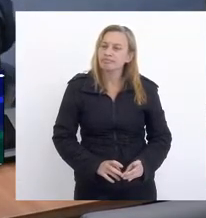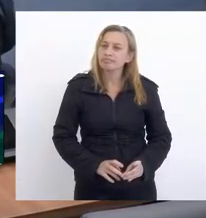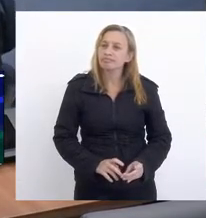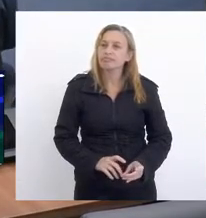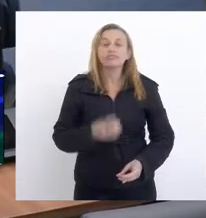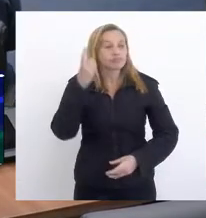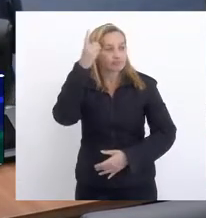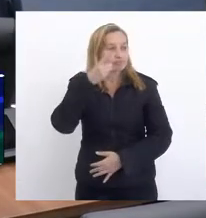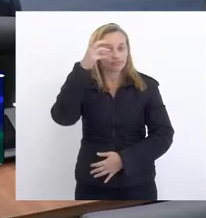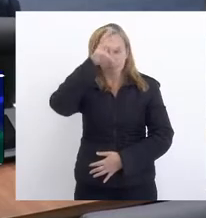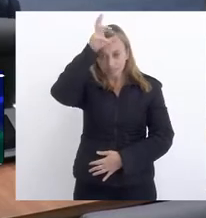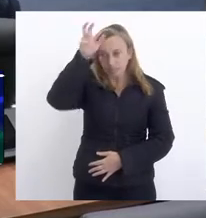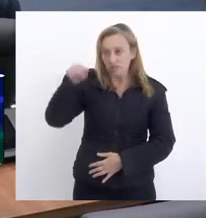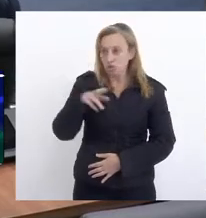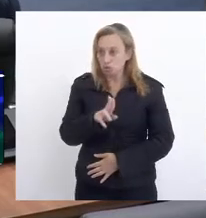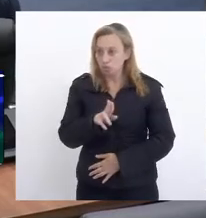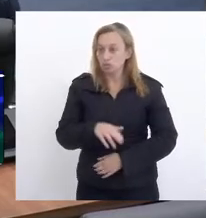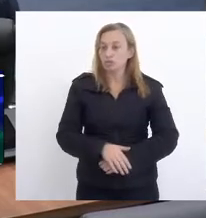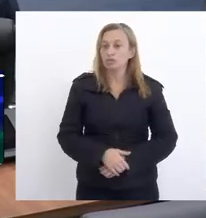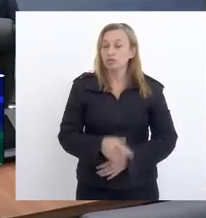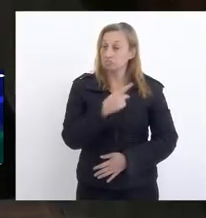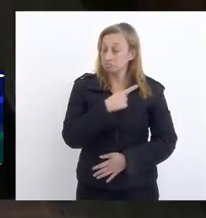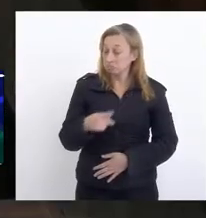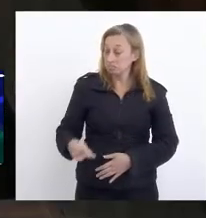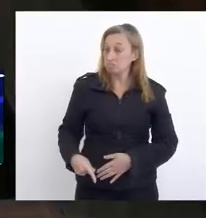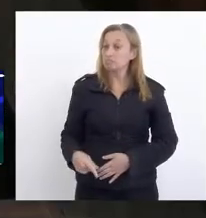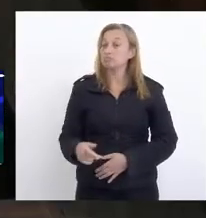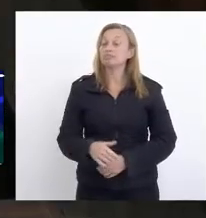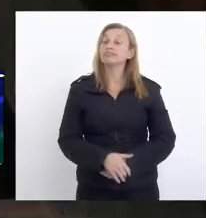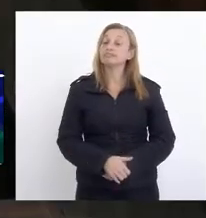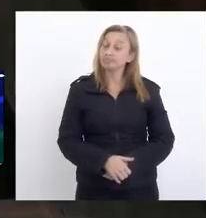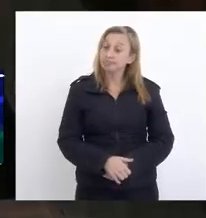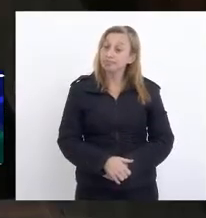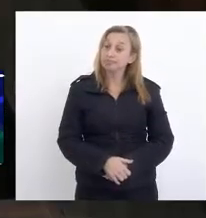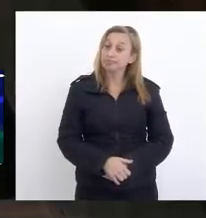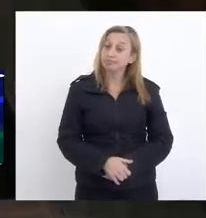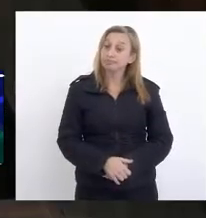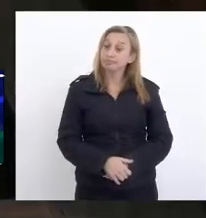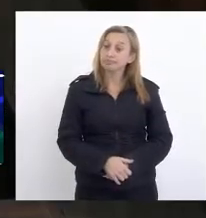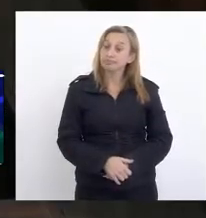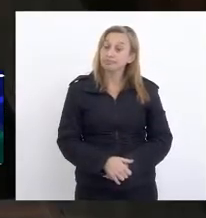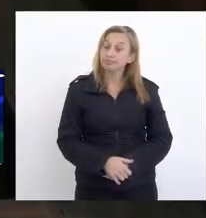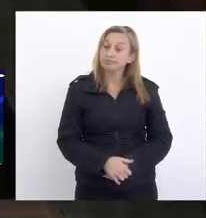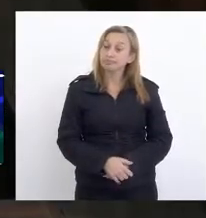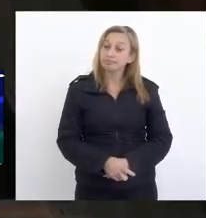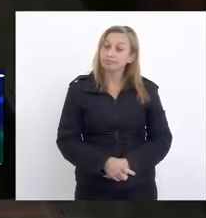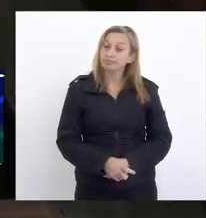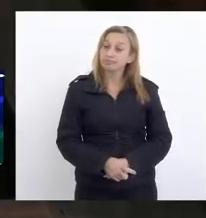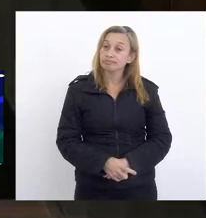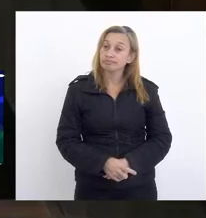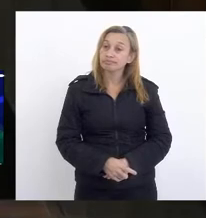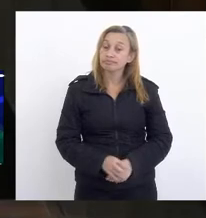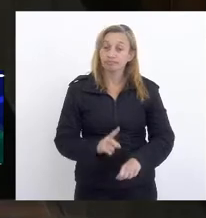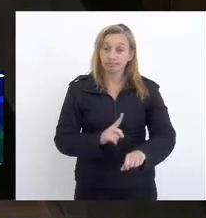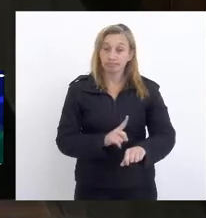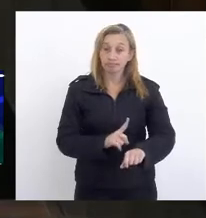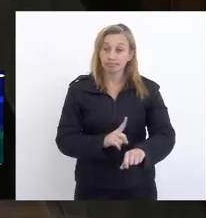Deputada Tia Ju, presidente, mais uma vez, do nosso expediente